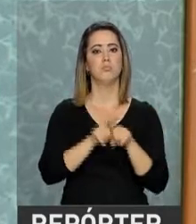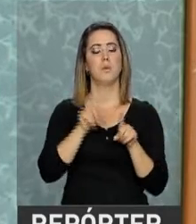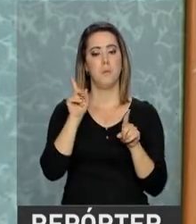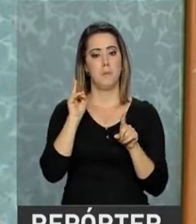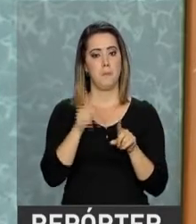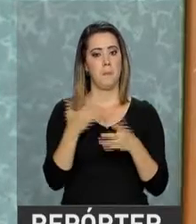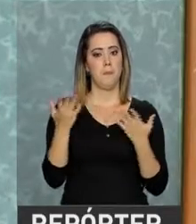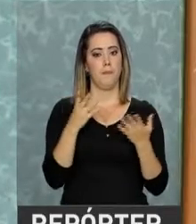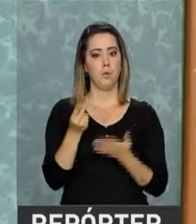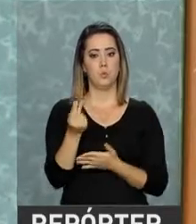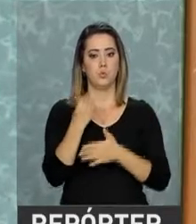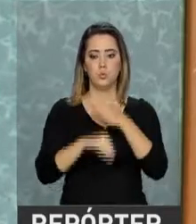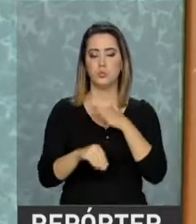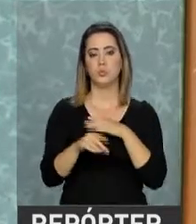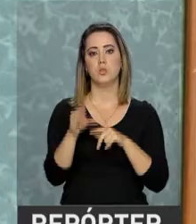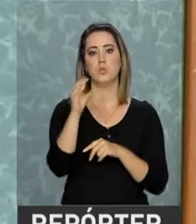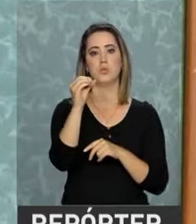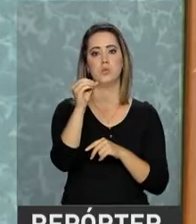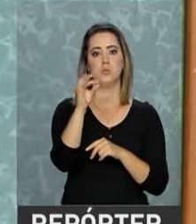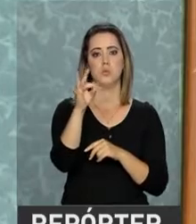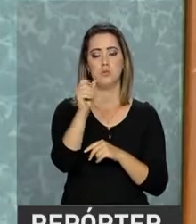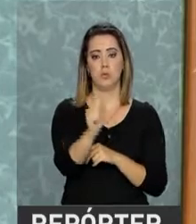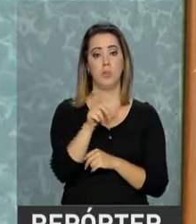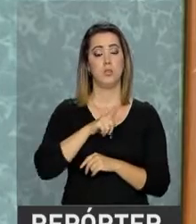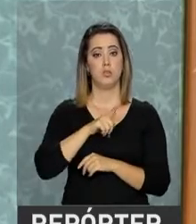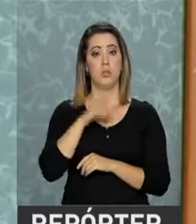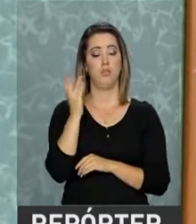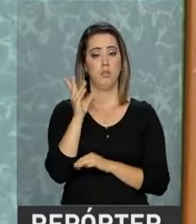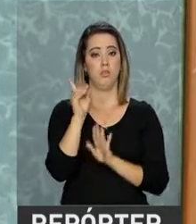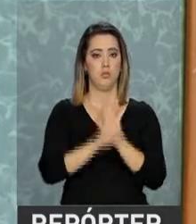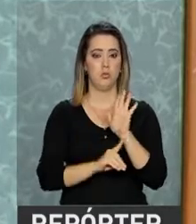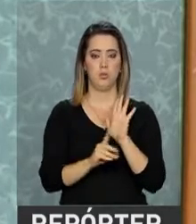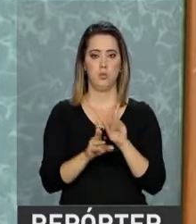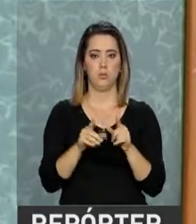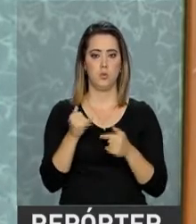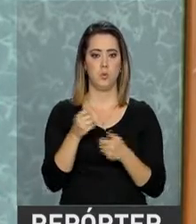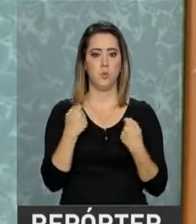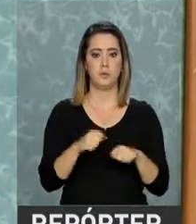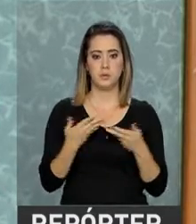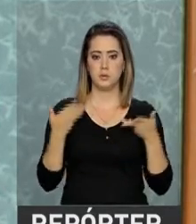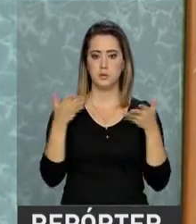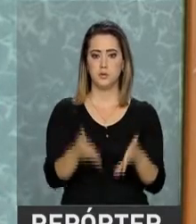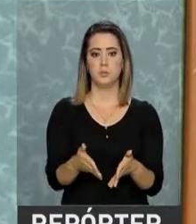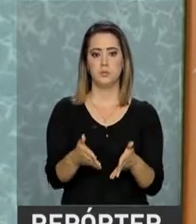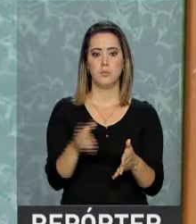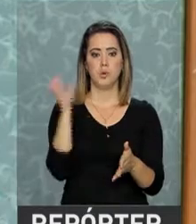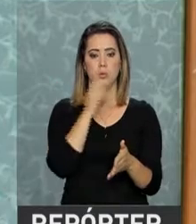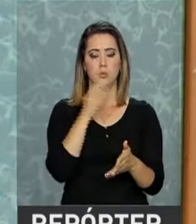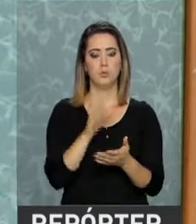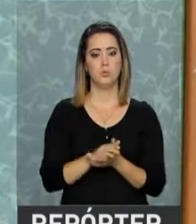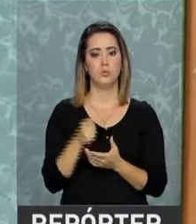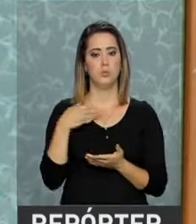vai ficar o dinheiro vai entrar diretamente na conta dos cotistas que já tenham adquirido direito sem precisar é correr atrás